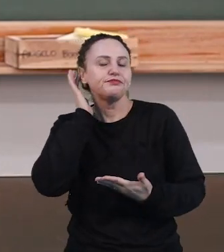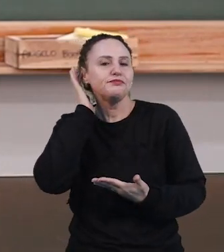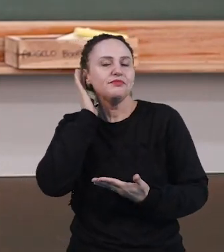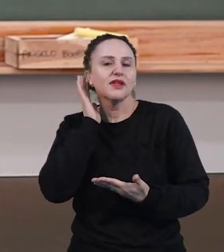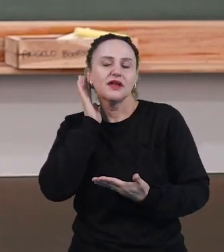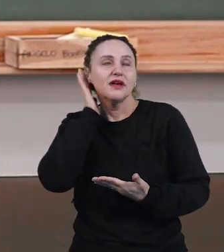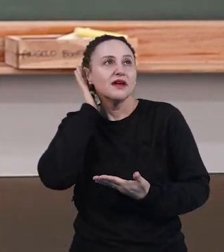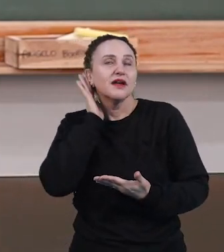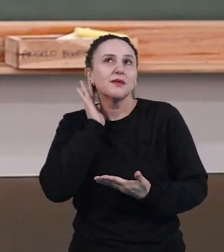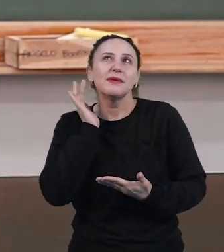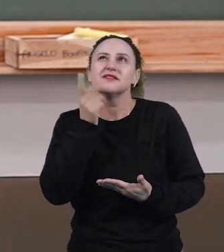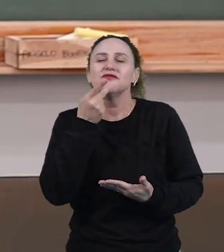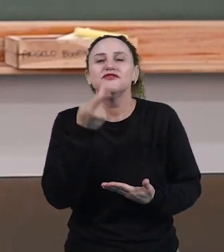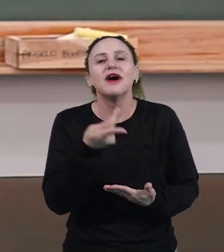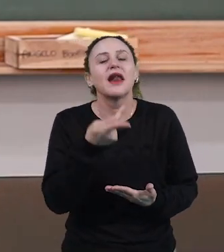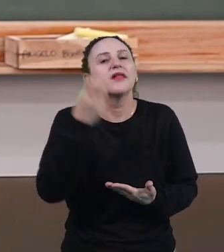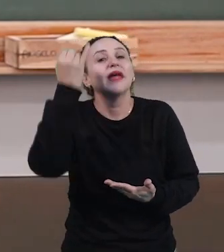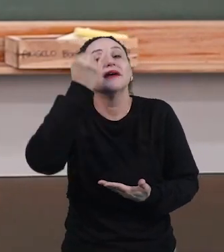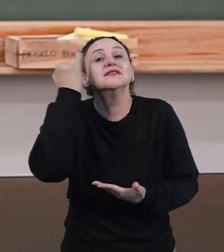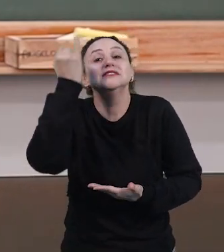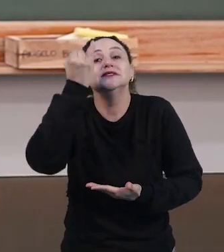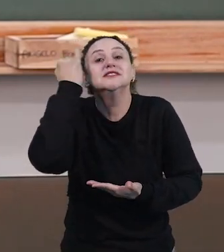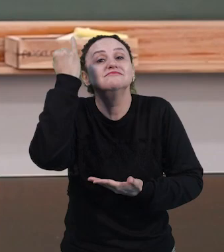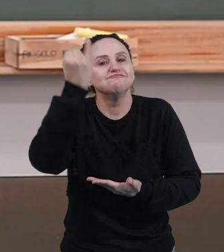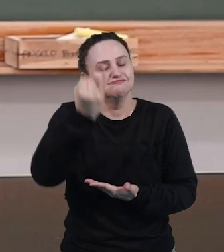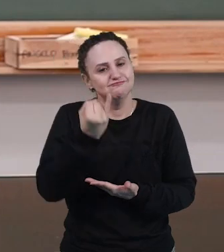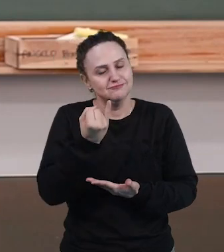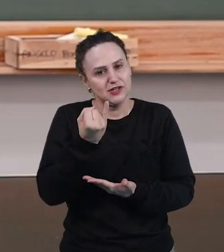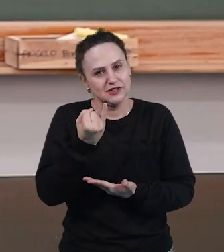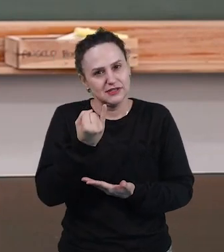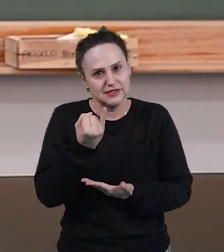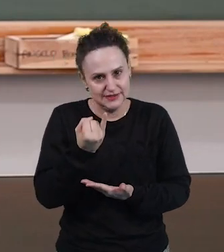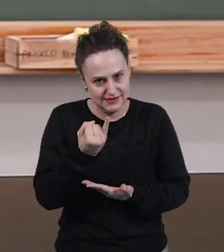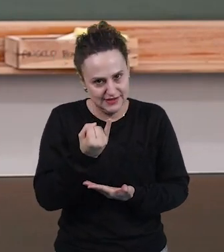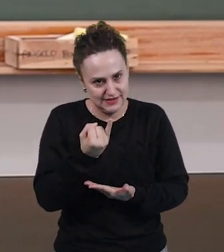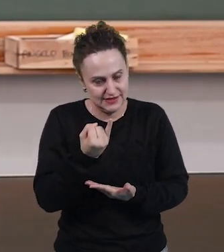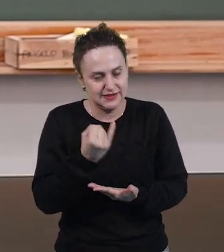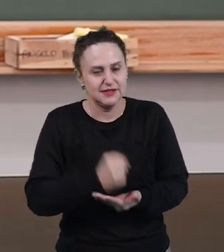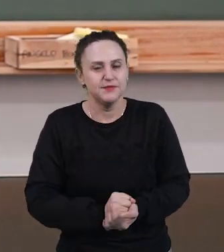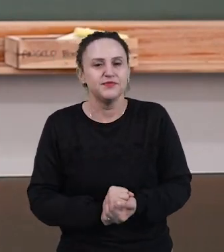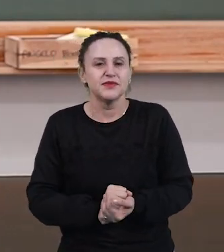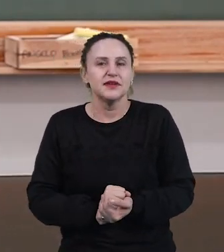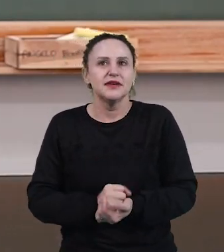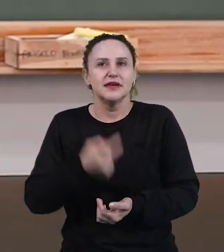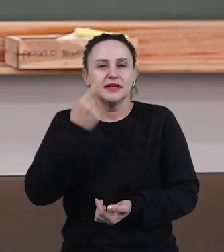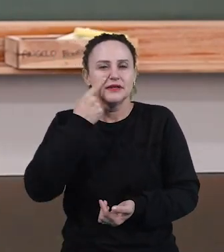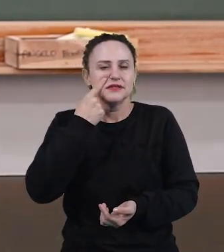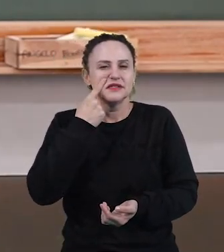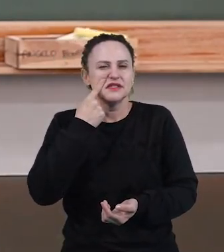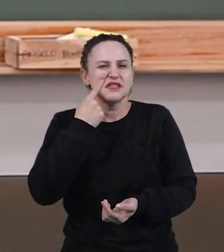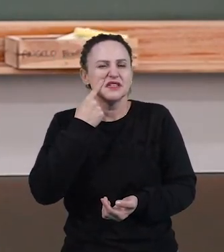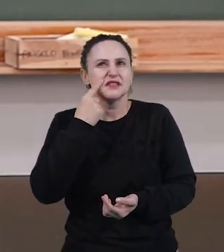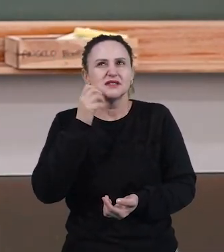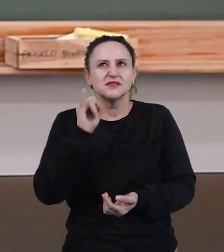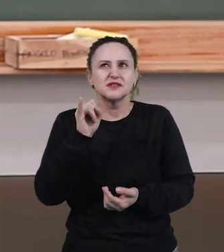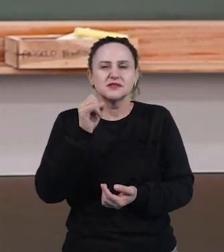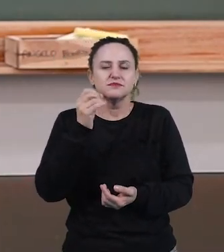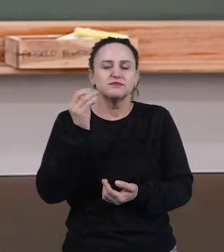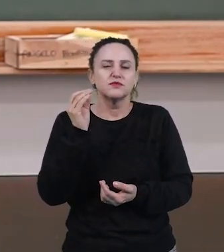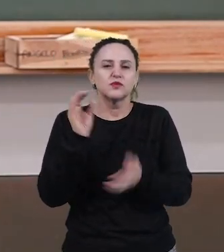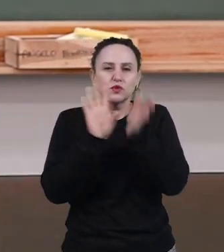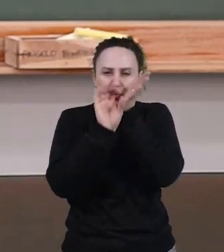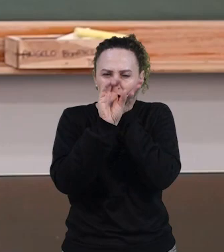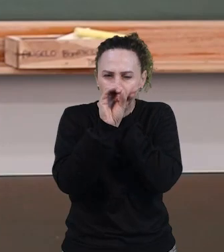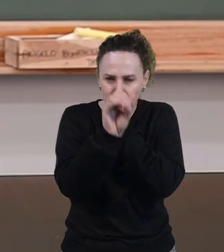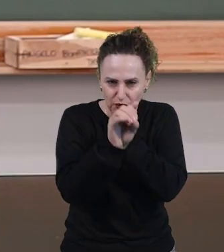né, da importância, na verdade, acho que talvez seja um dos temas que vocês mais vão ver. Se vocês colocarem lá Piaget no